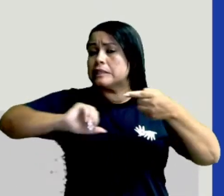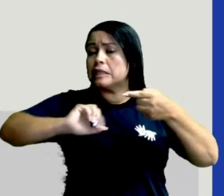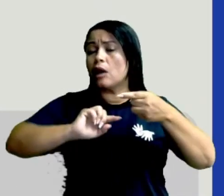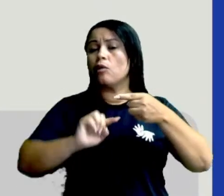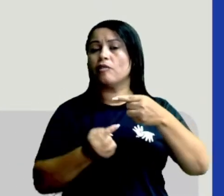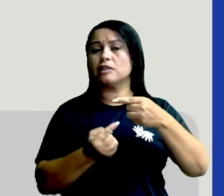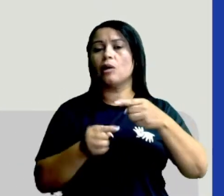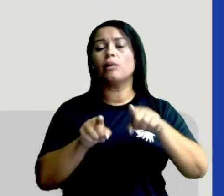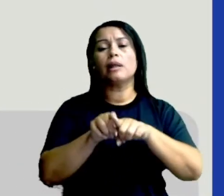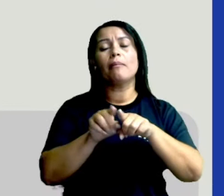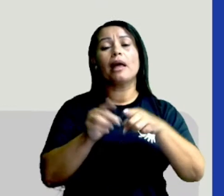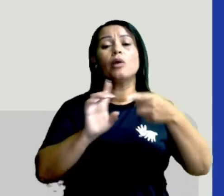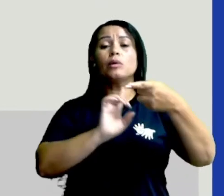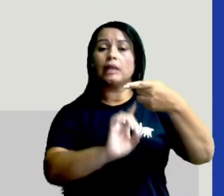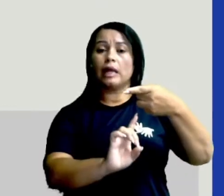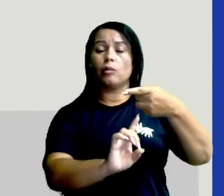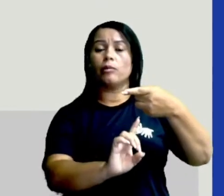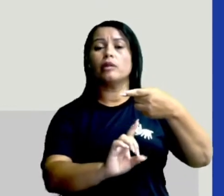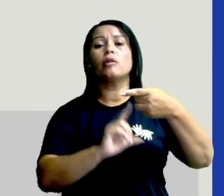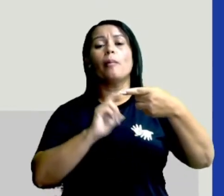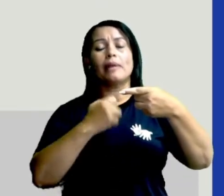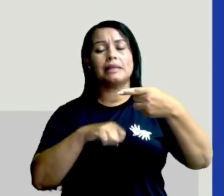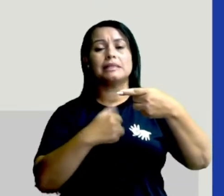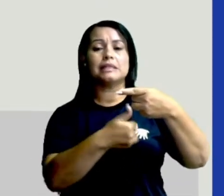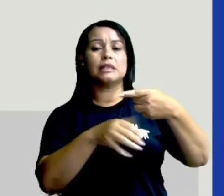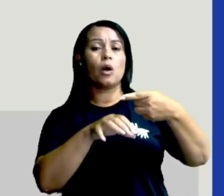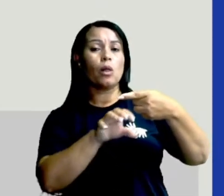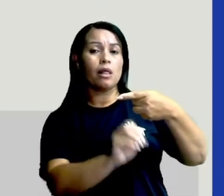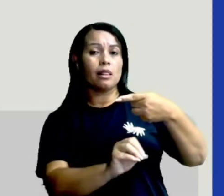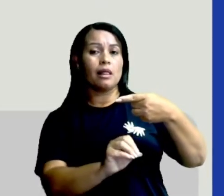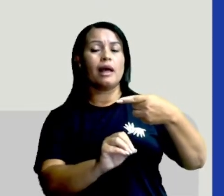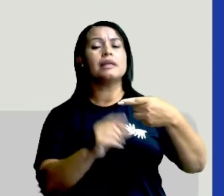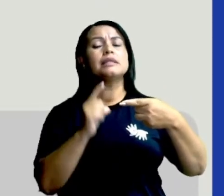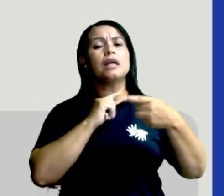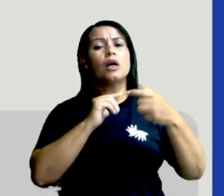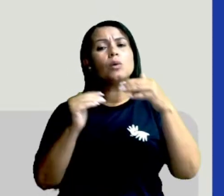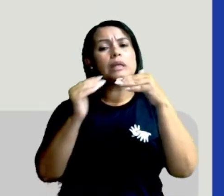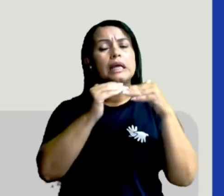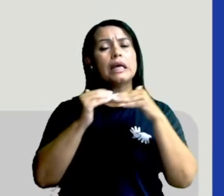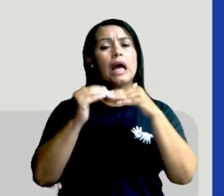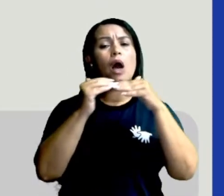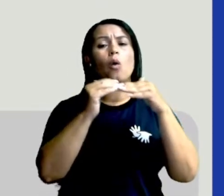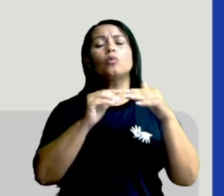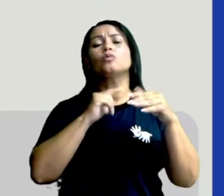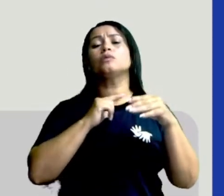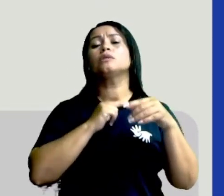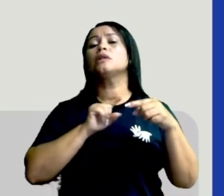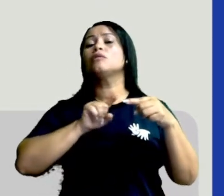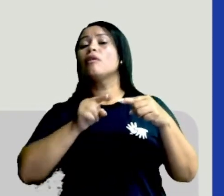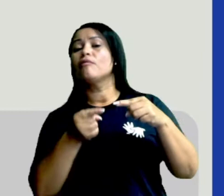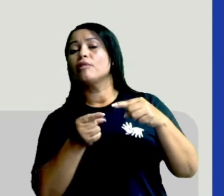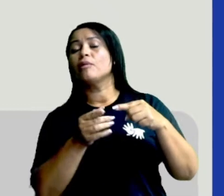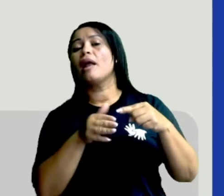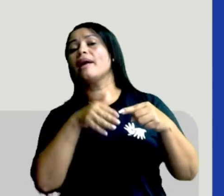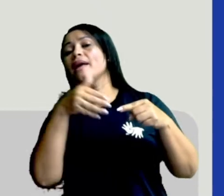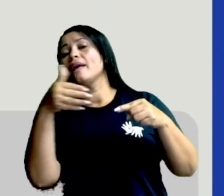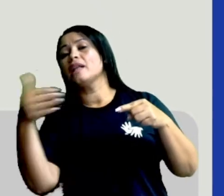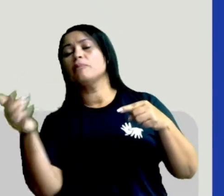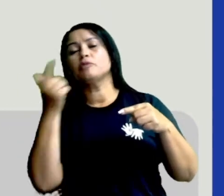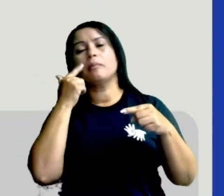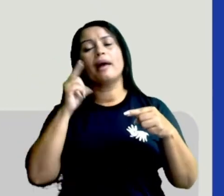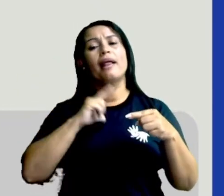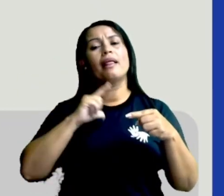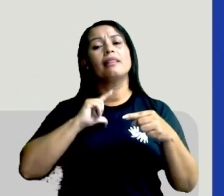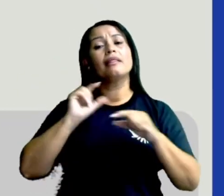no denominador colocamos a potência de 10, de acordo com a quantidade de casas decimais que andamos para tornar o